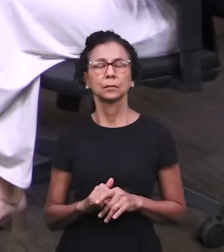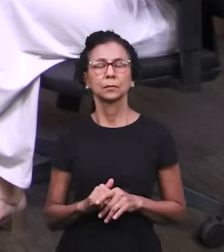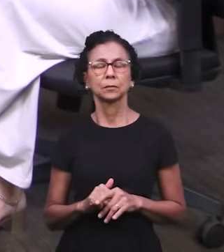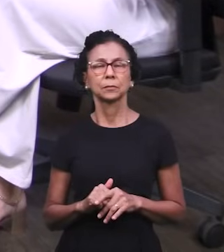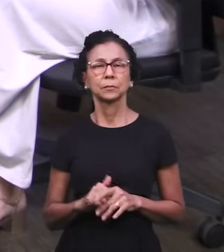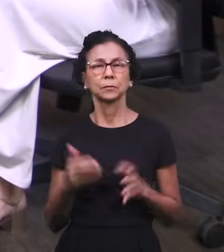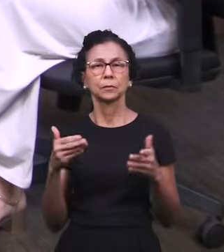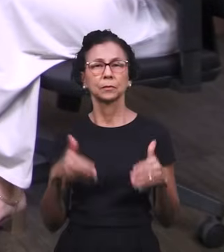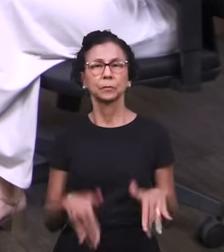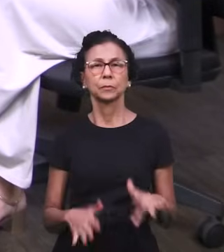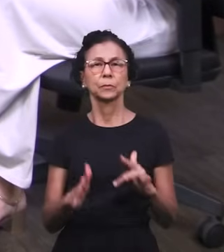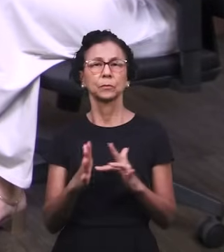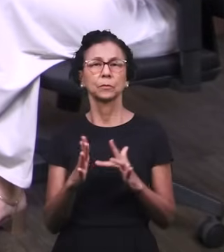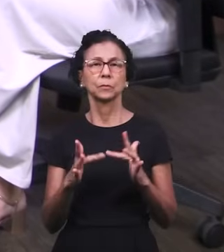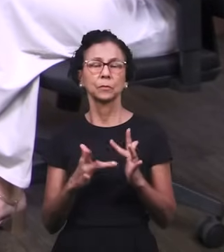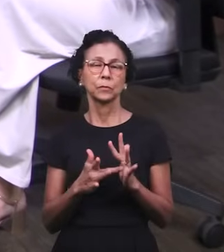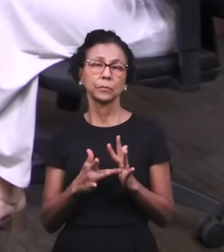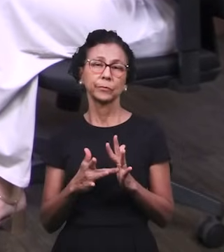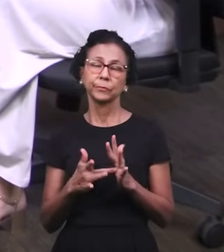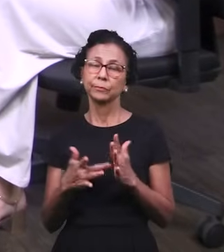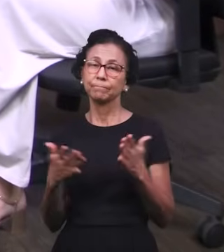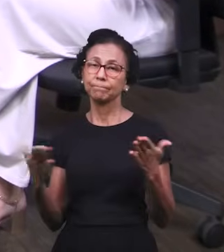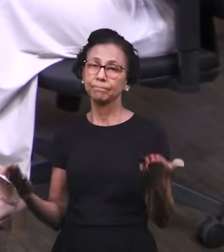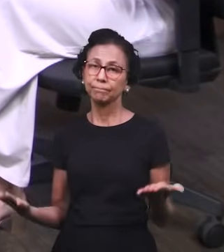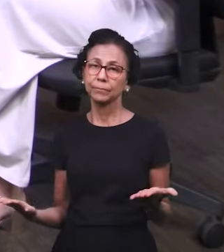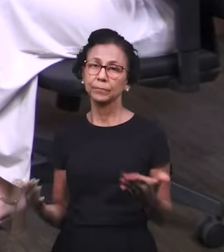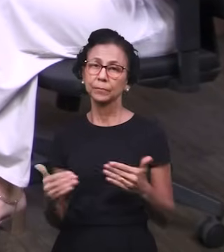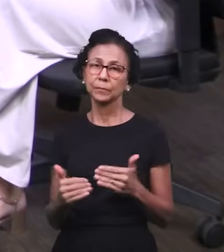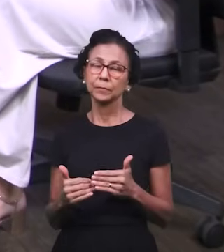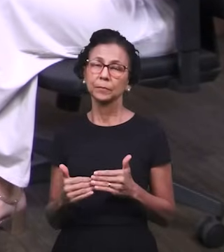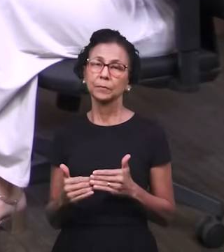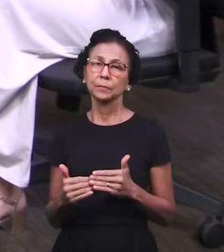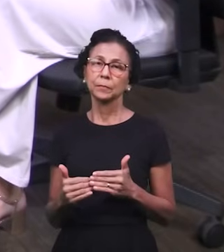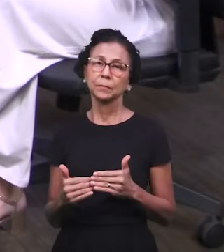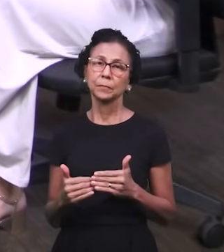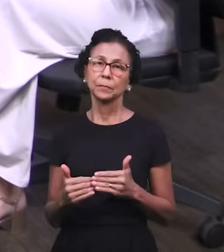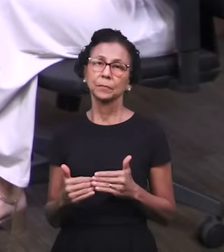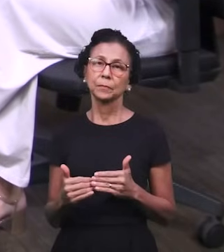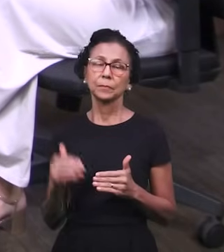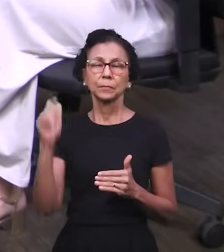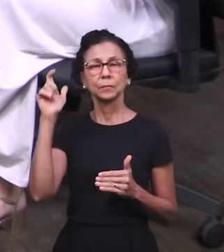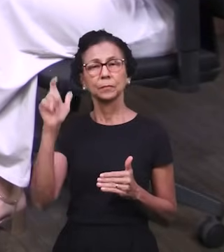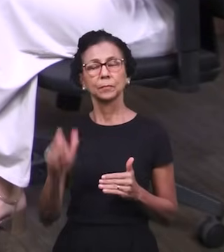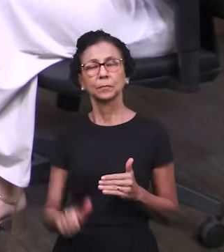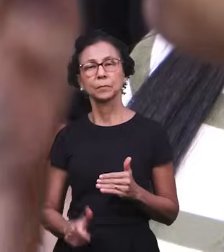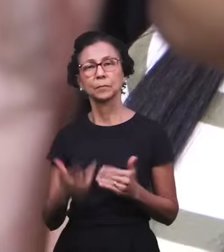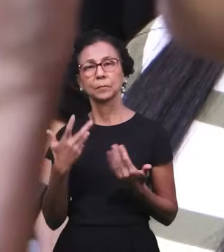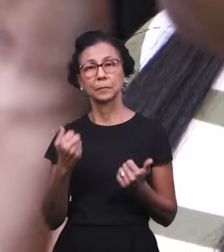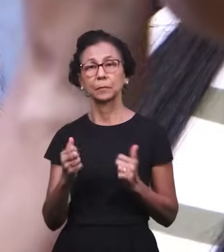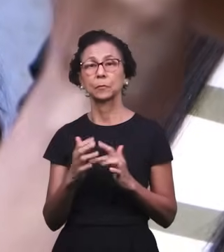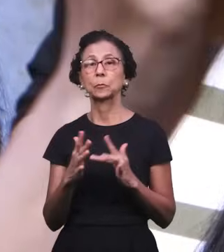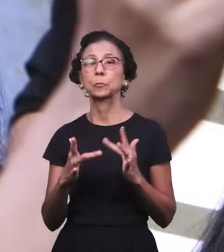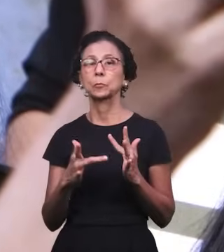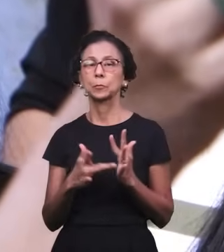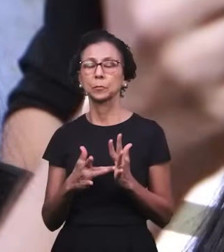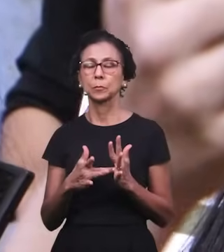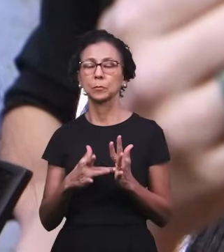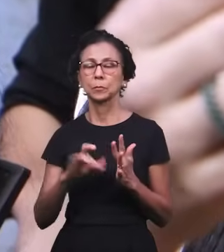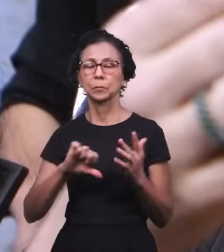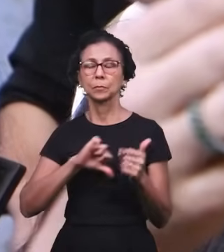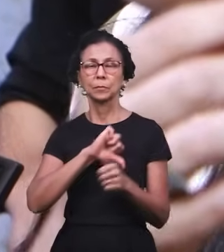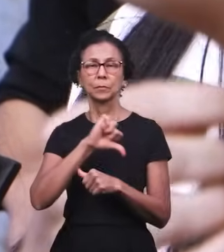esta experiência, né, de Jesus nascer no coração dele. Porque conhecer uma história é